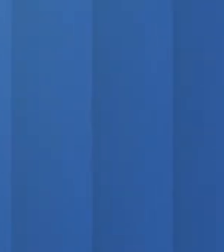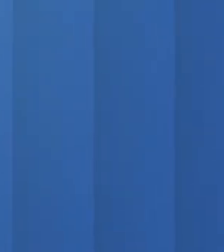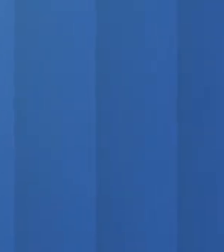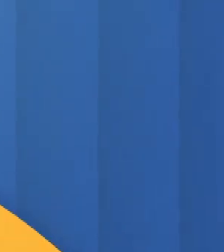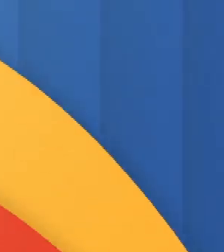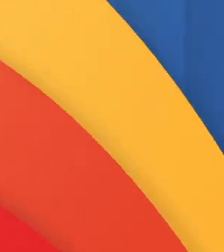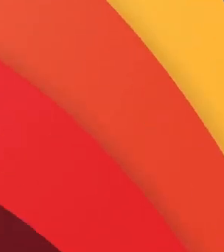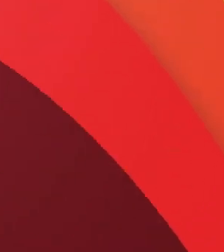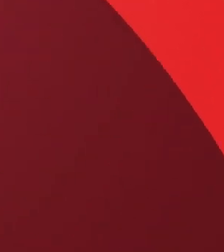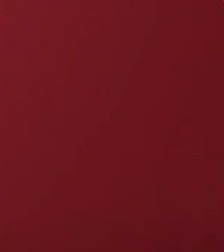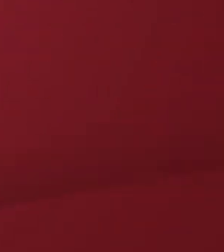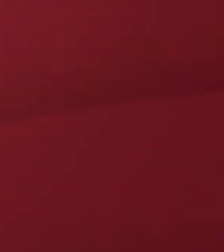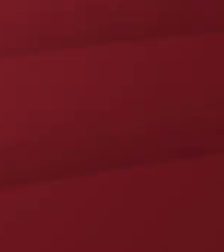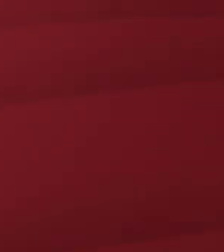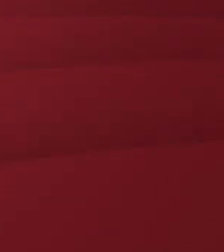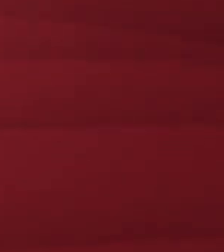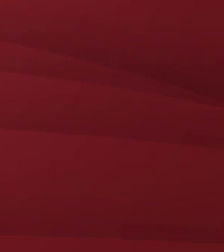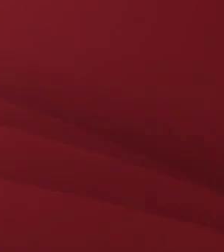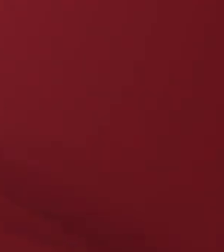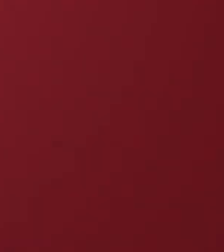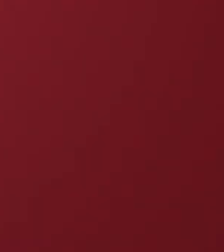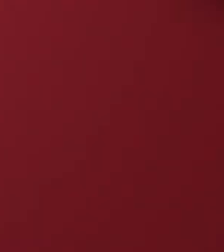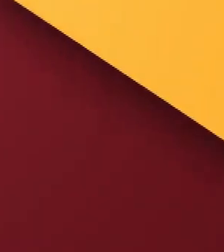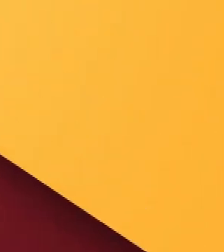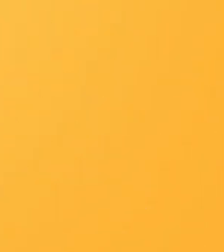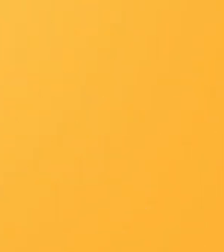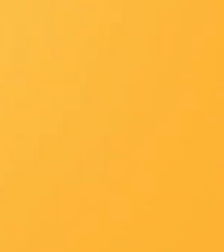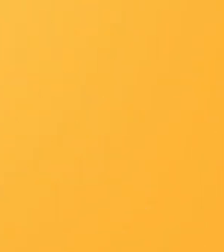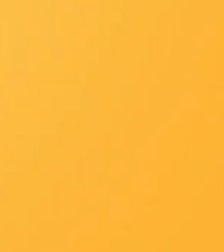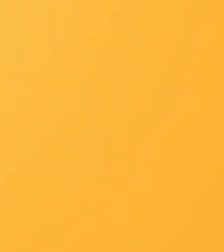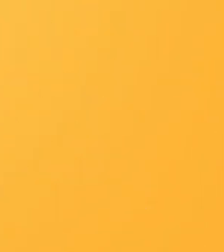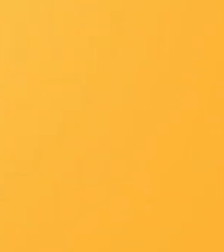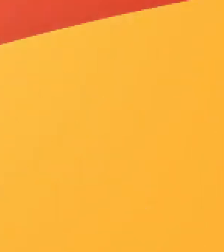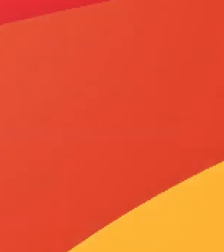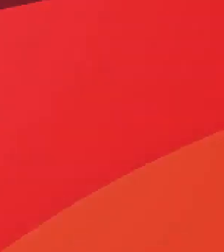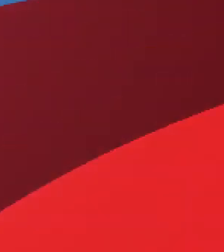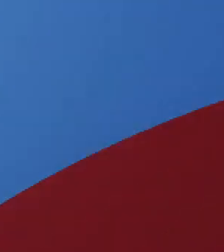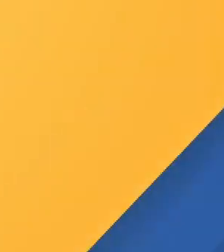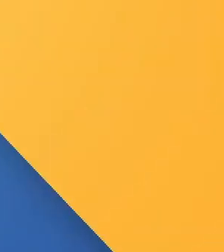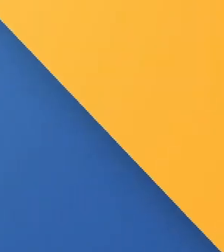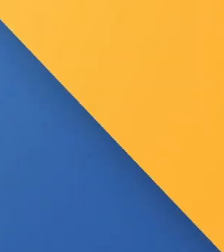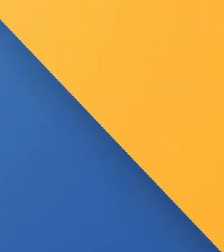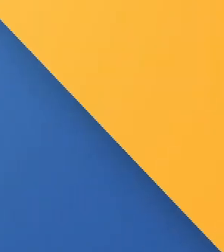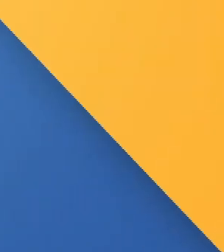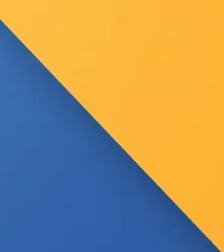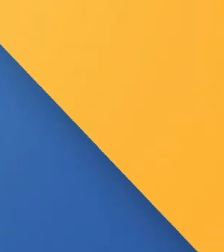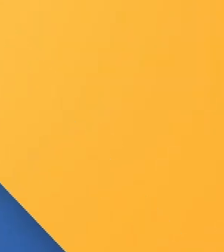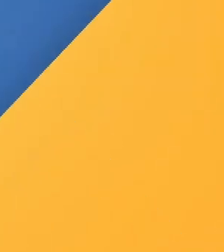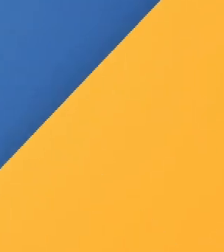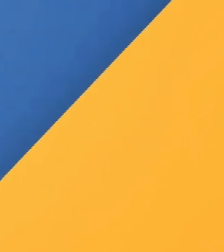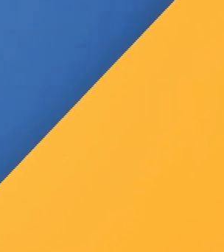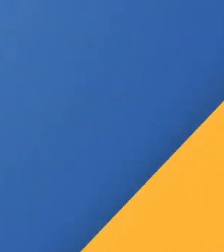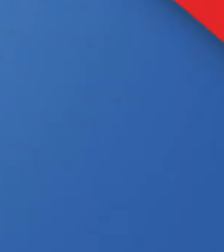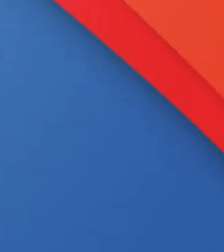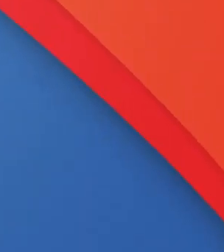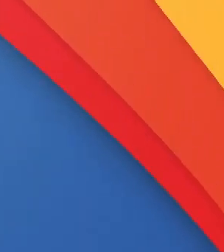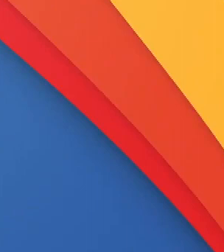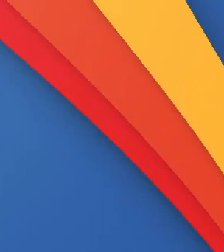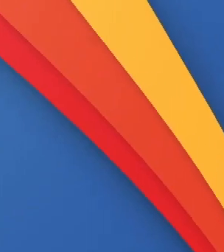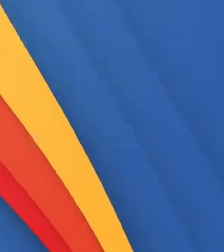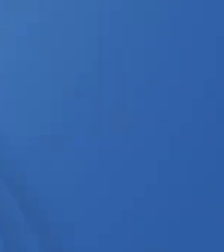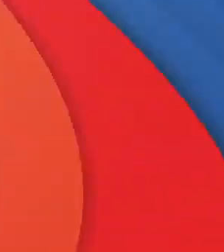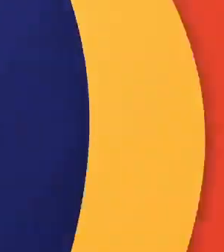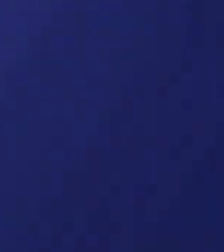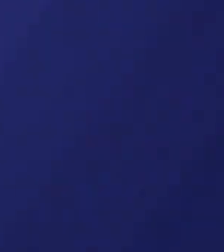Diferentes formas geométricas em cores fortes se movem, cortadas por linha branca, se transformam em ondas.